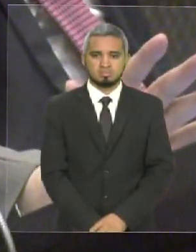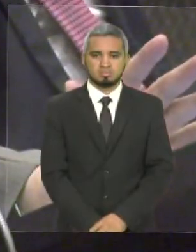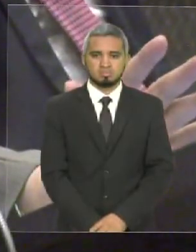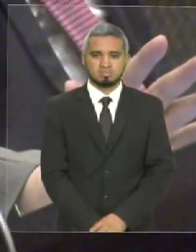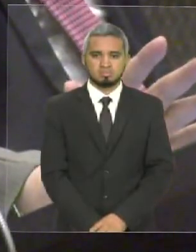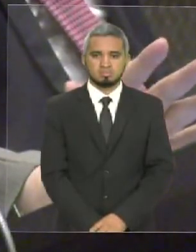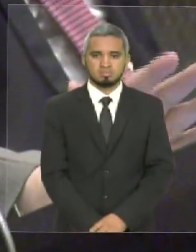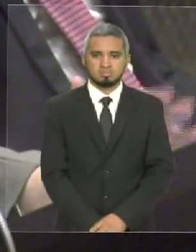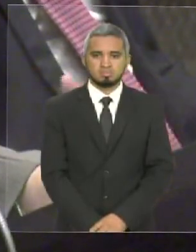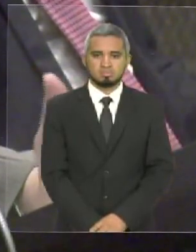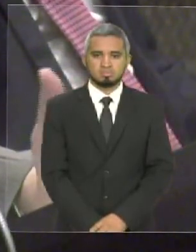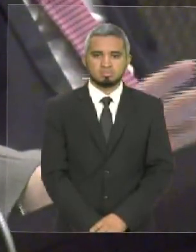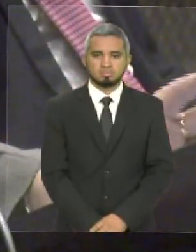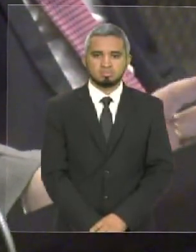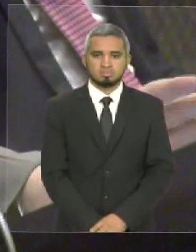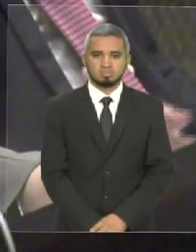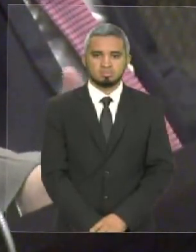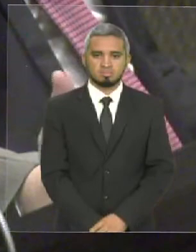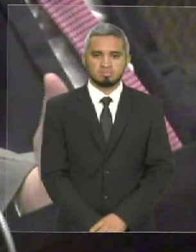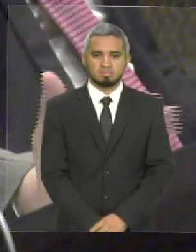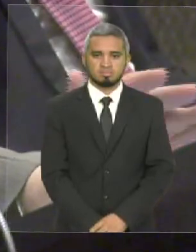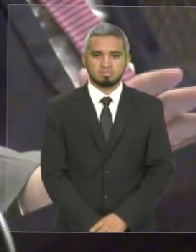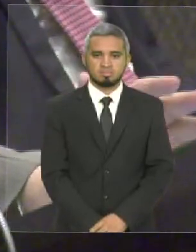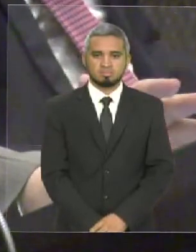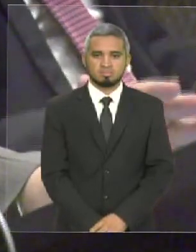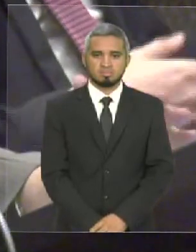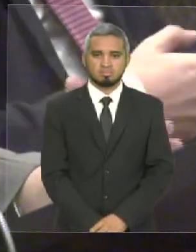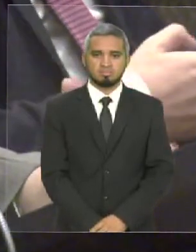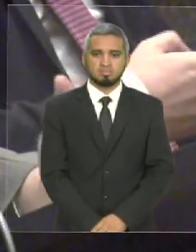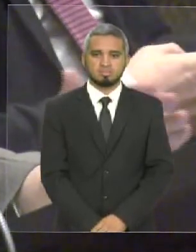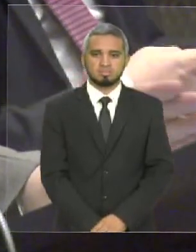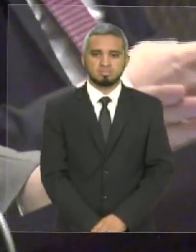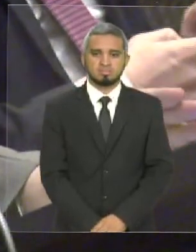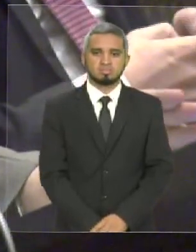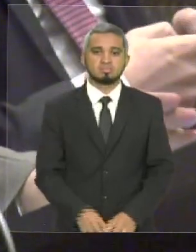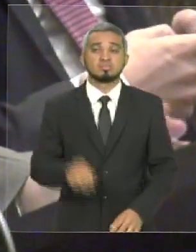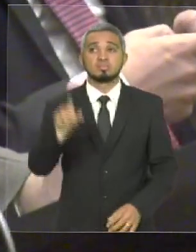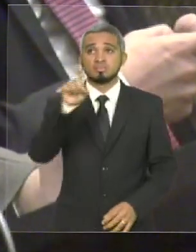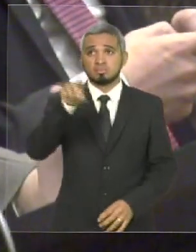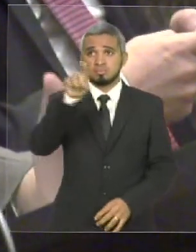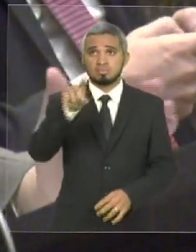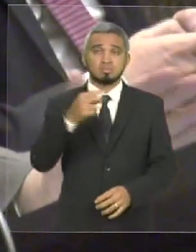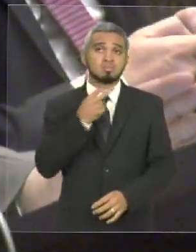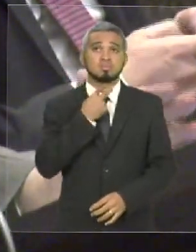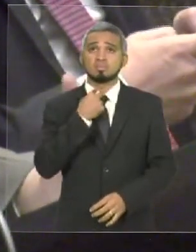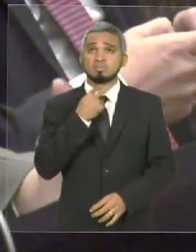desse modo. São educadores, são pessoas educadas, pessoas ordeiras.